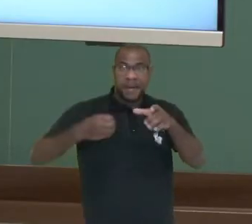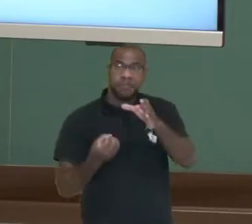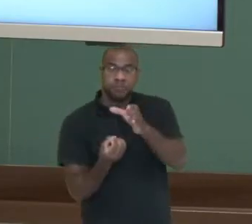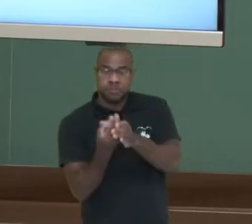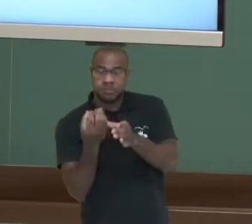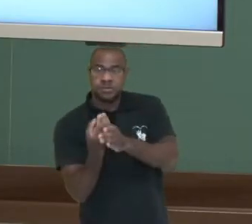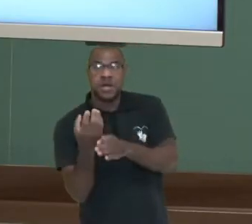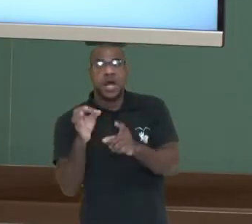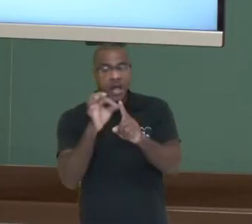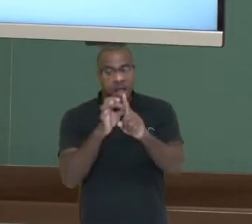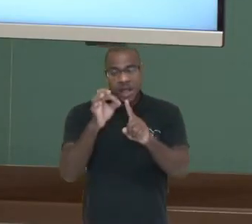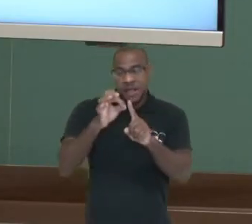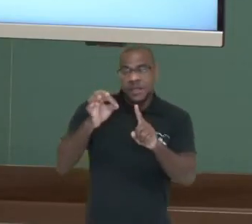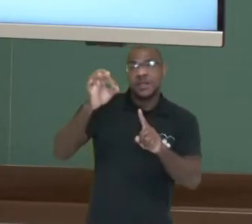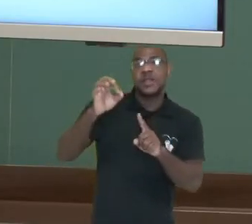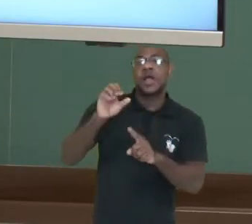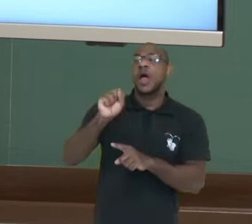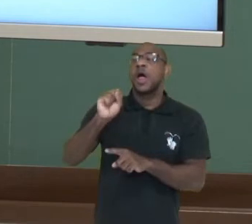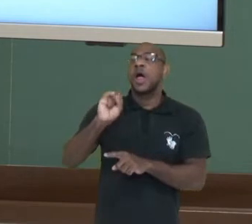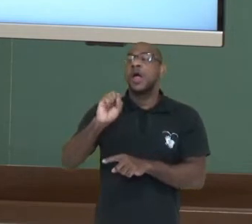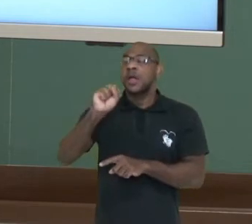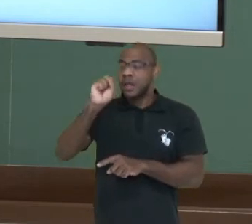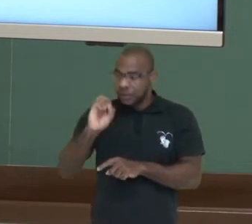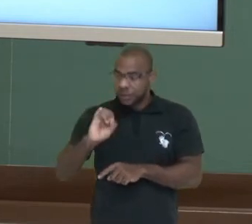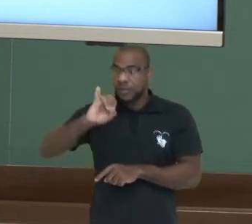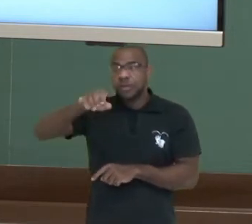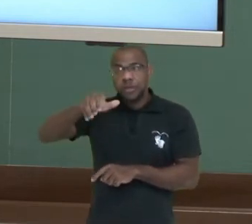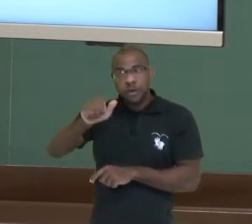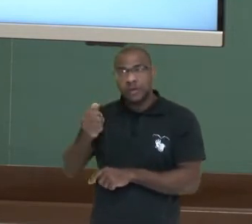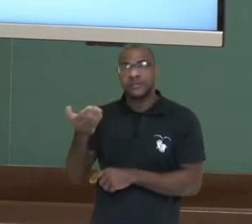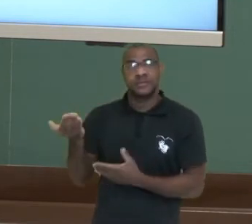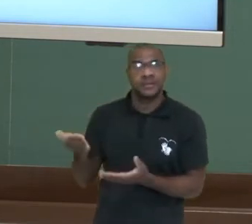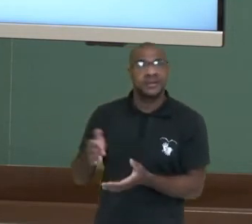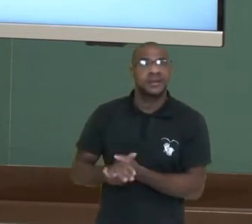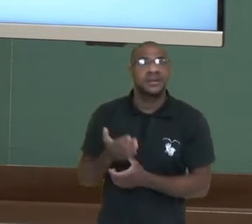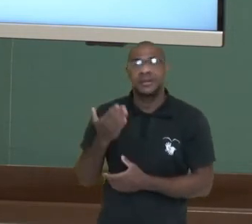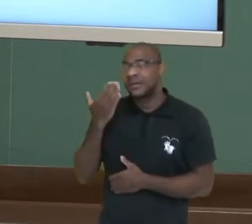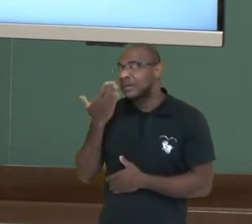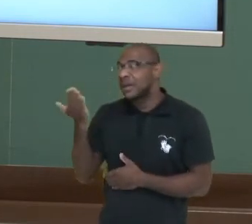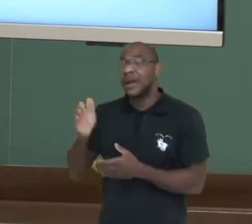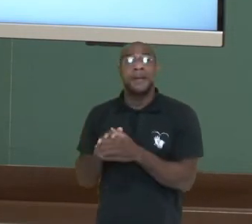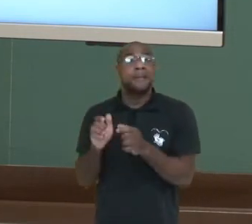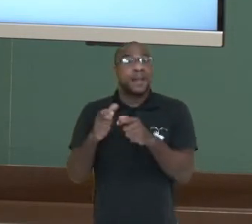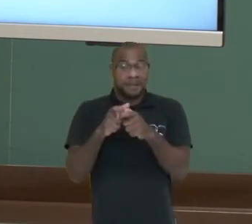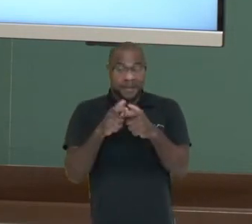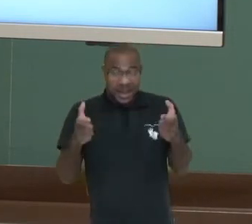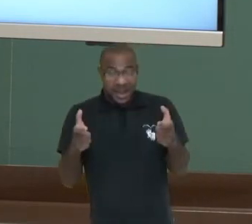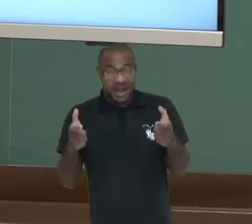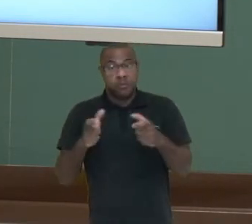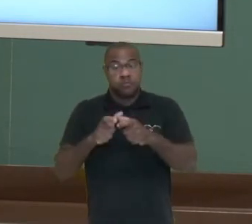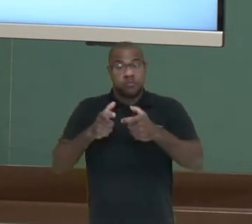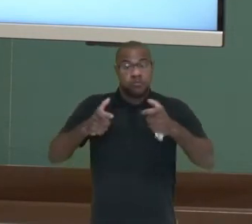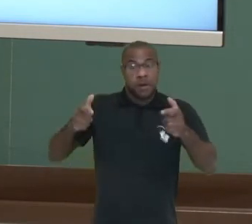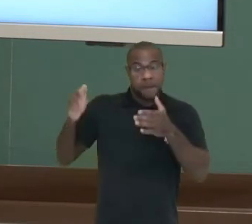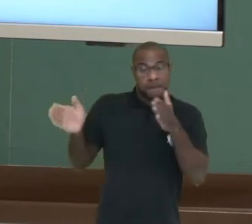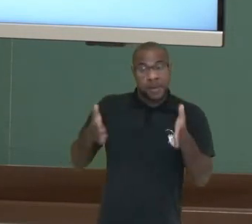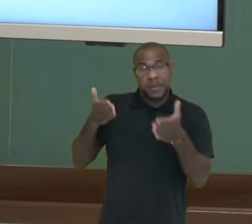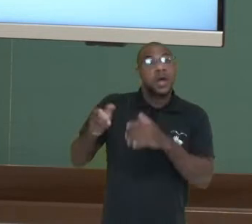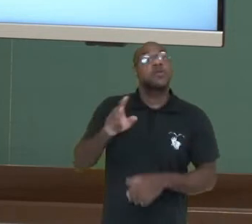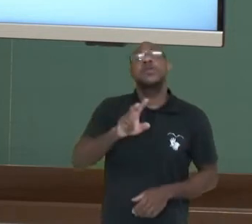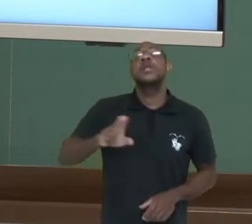da agricultura comercial no nosso país, para maximizar, aumentar a produção, eles